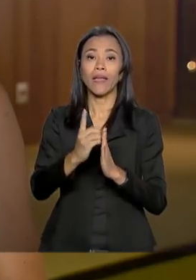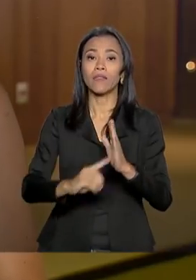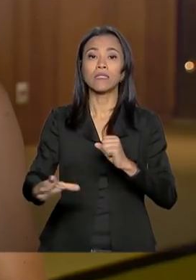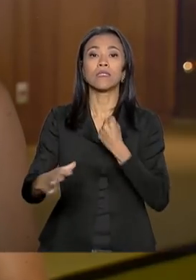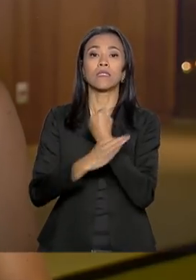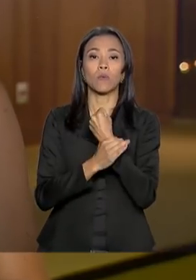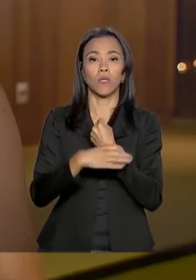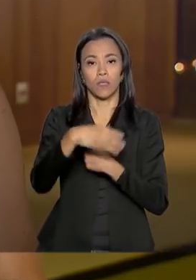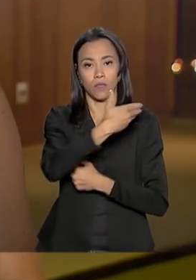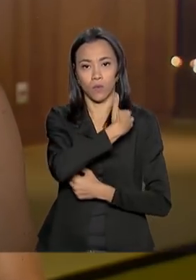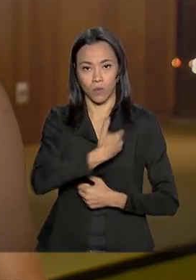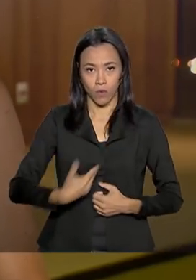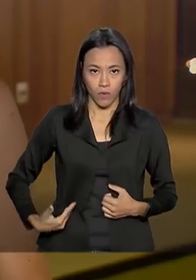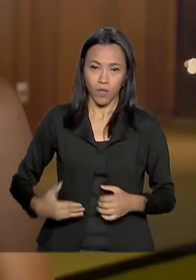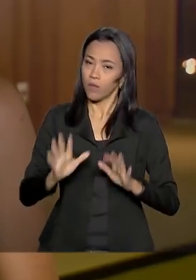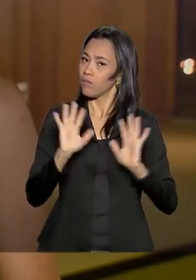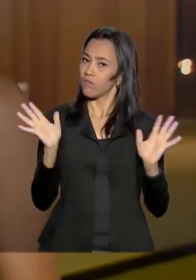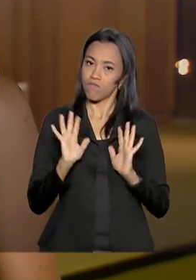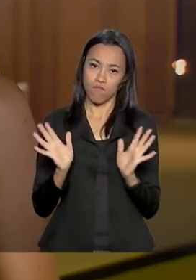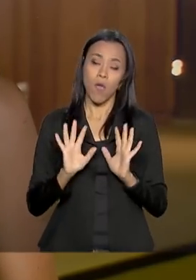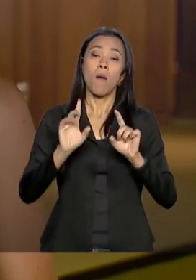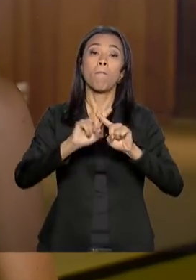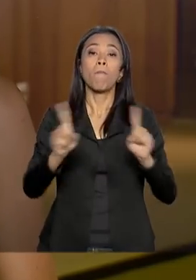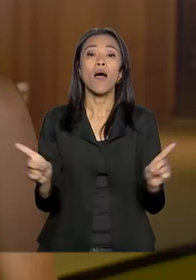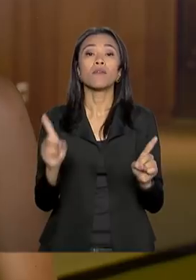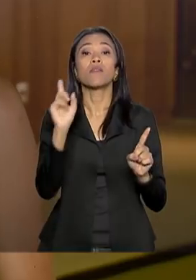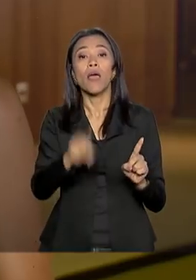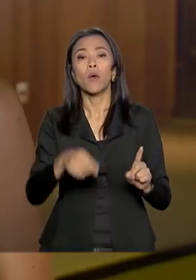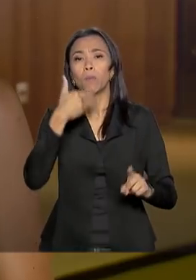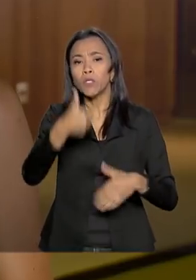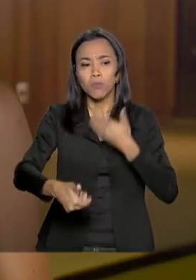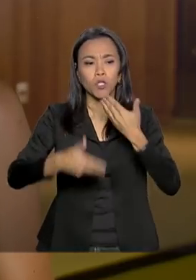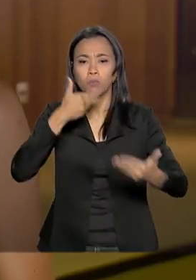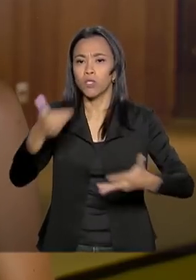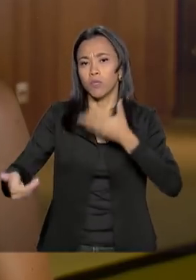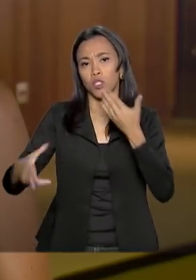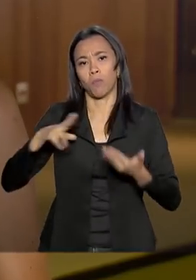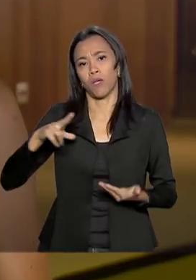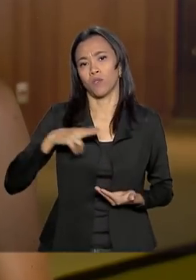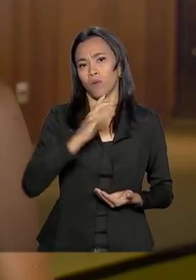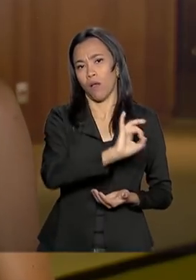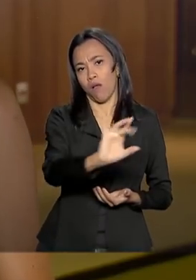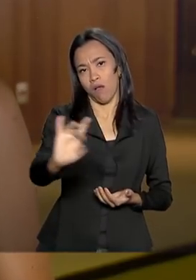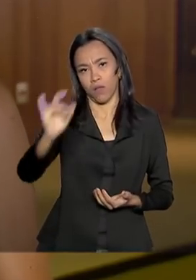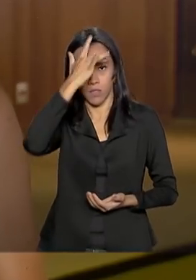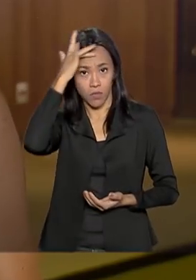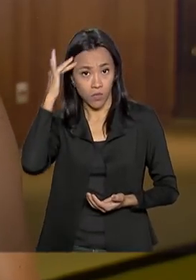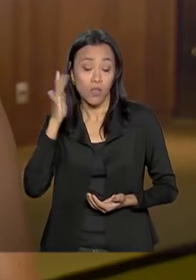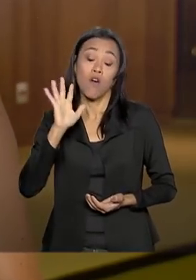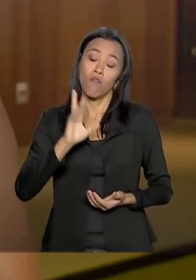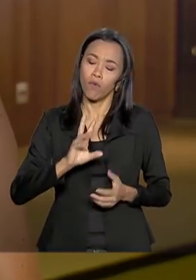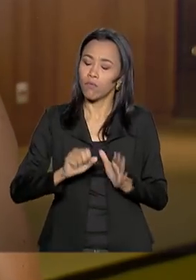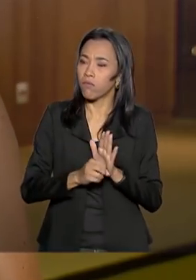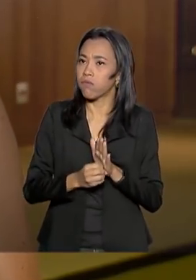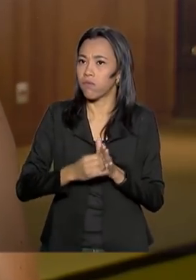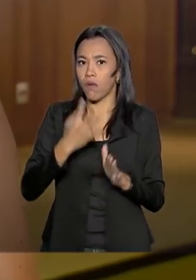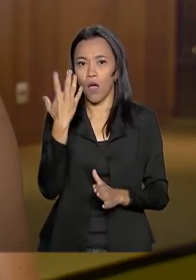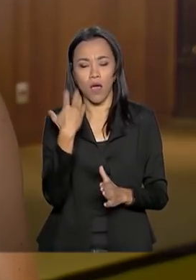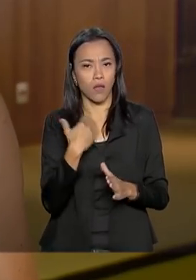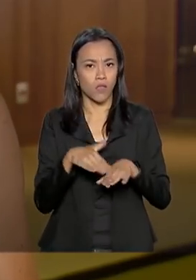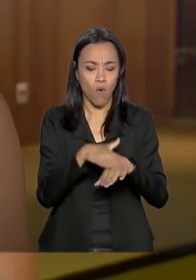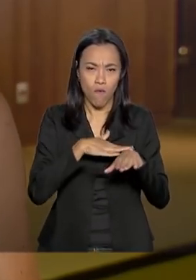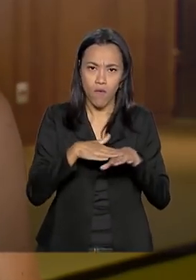de atender a uma demanda individual segundo o presidente foram realizadas várias negociações com os setores envolvidos